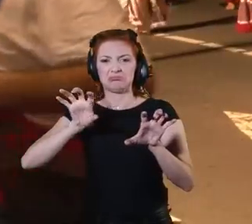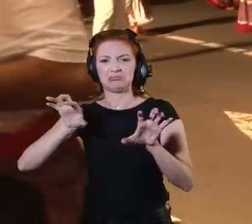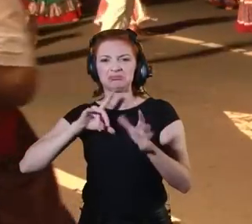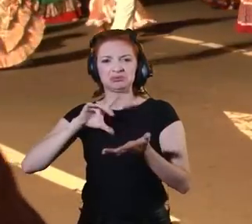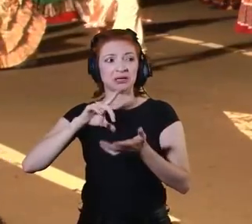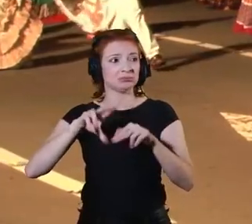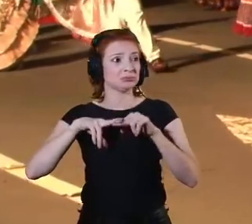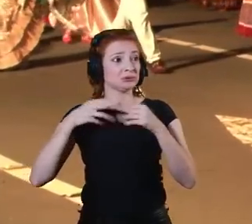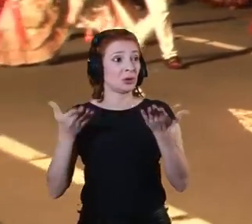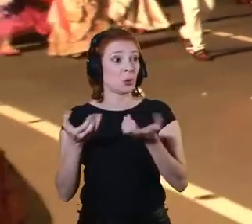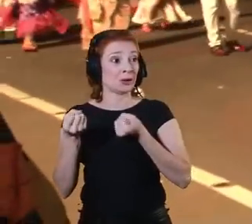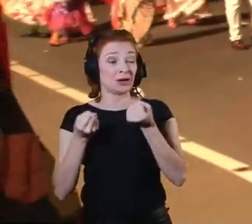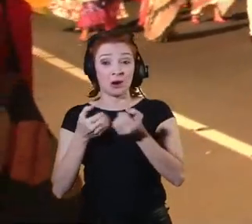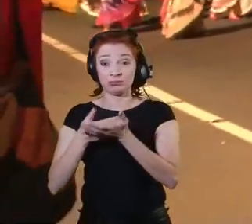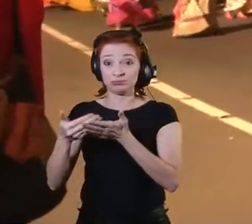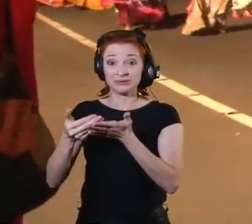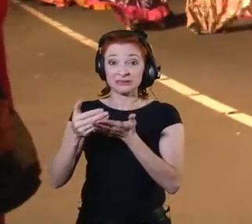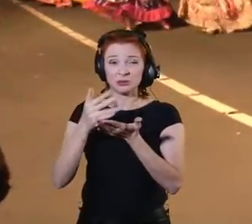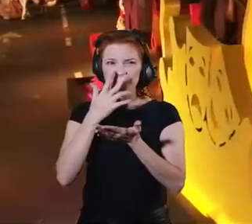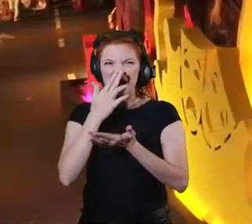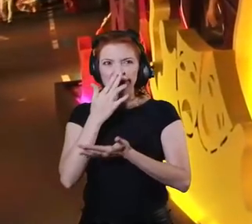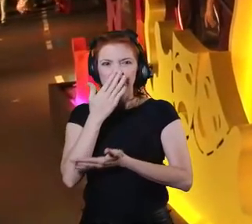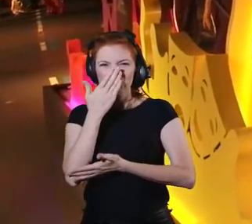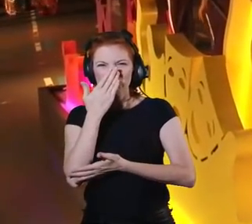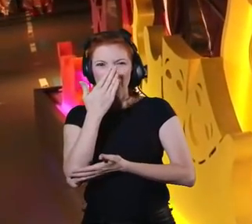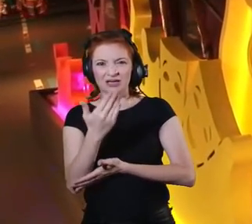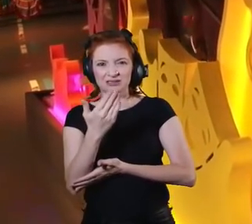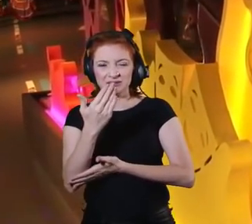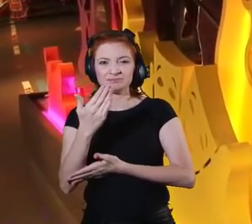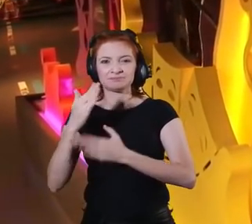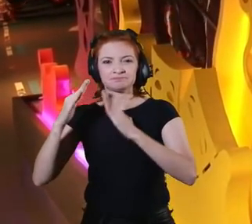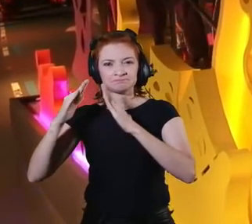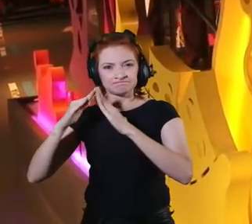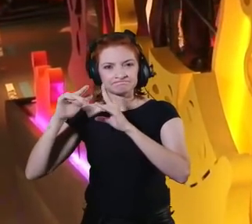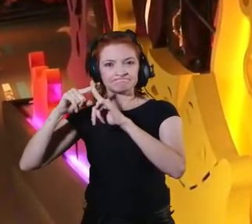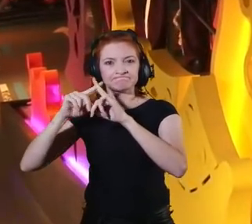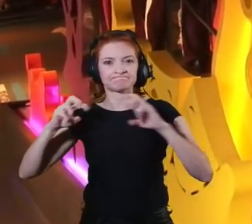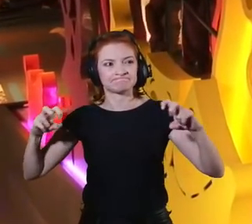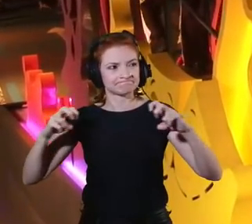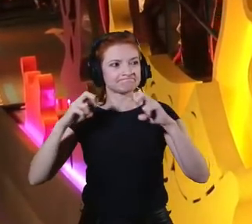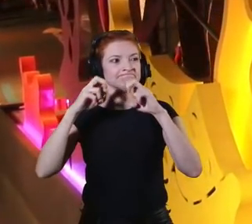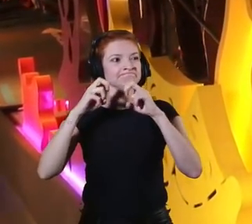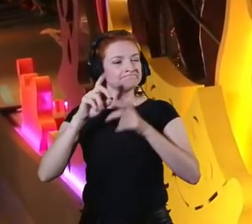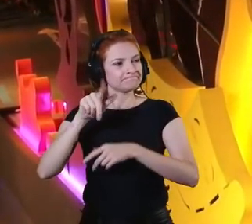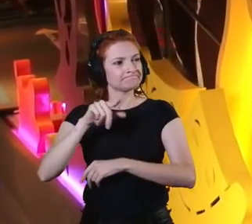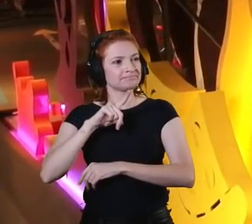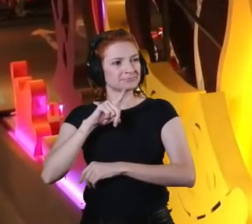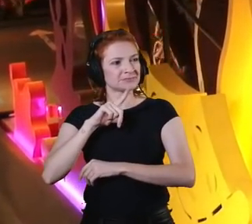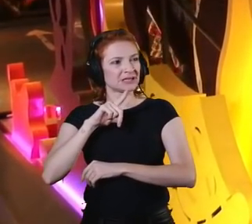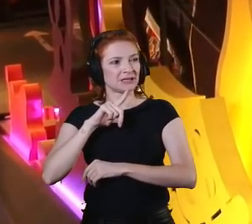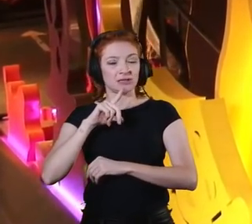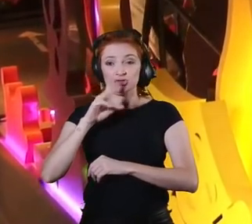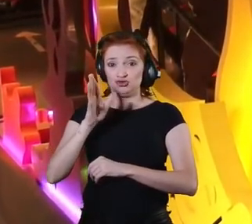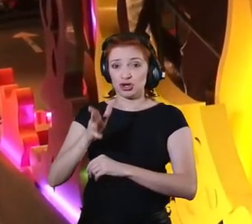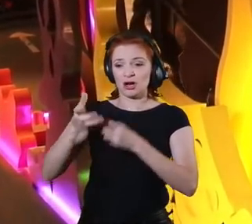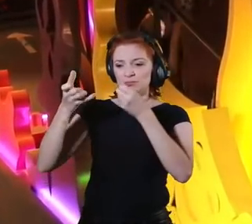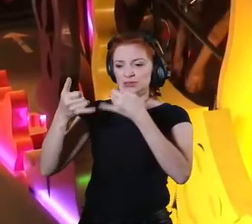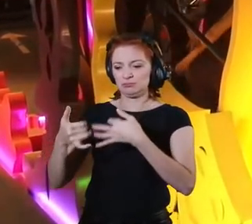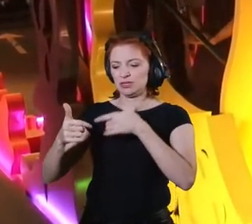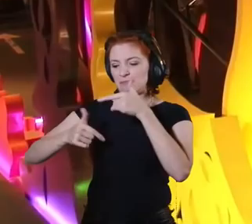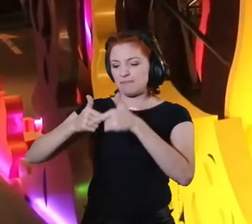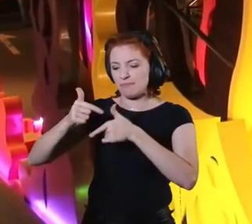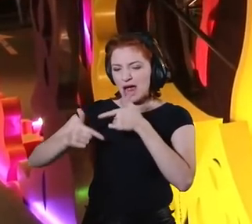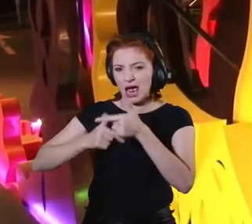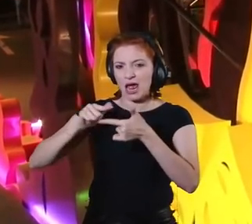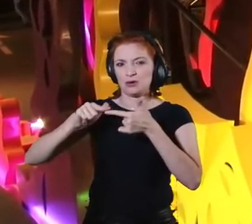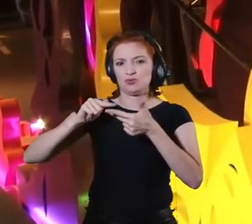está passando aqui, chegando quase em frente à Catedral da Arte que Pulsa, está representando. Nós passamos aí pela formação do trabalho,